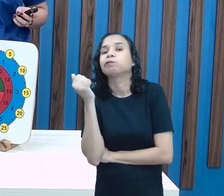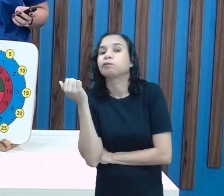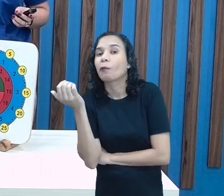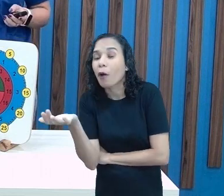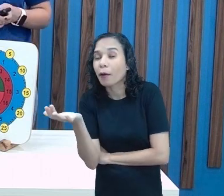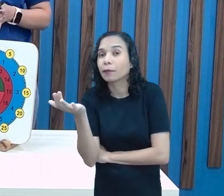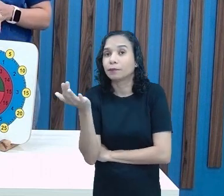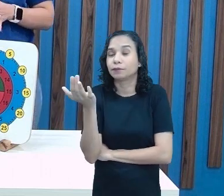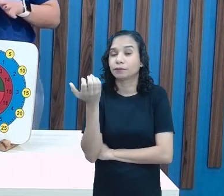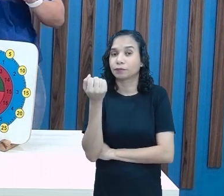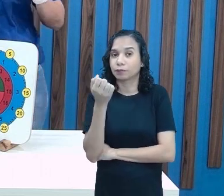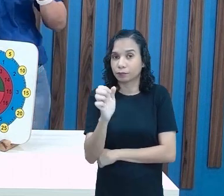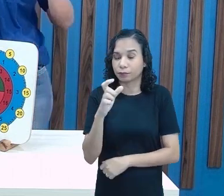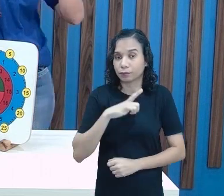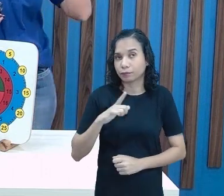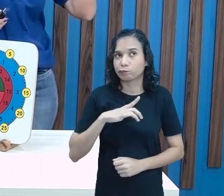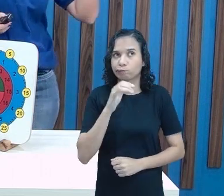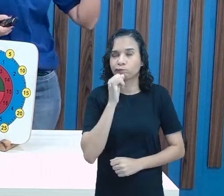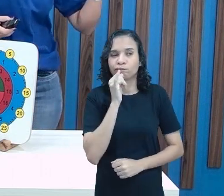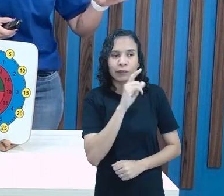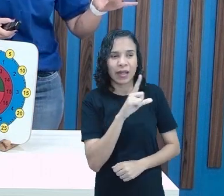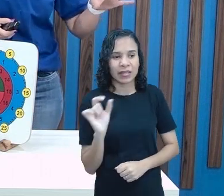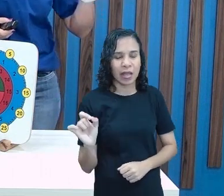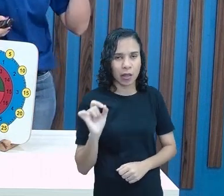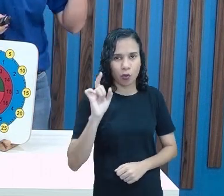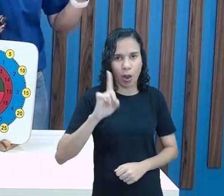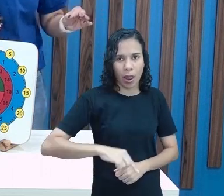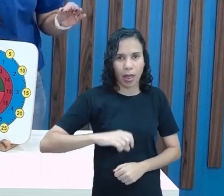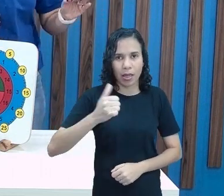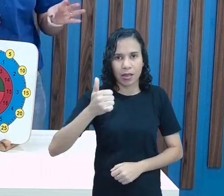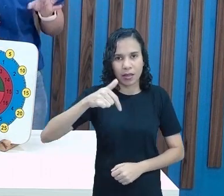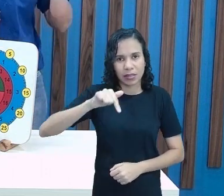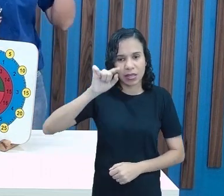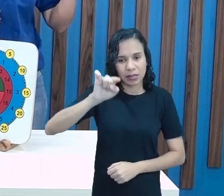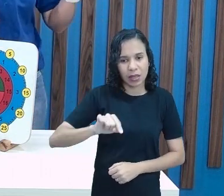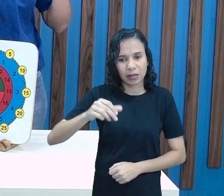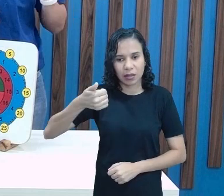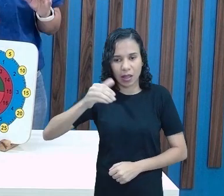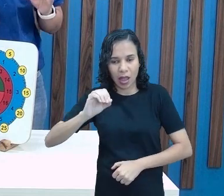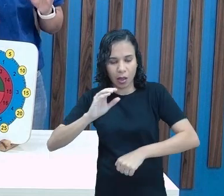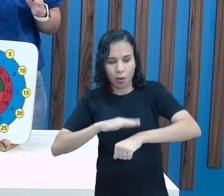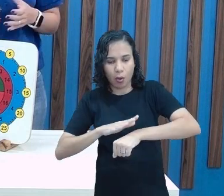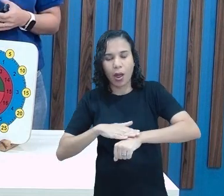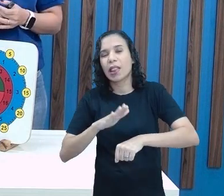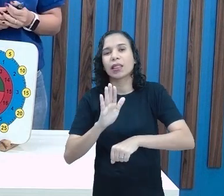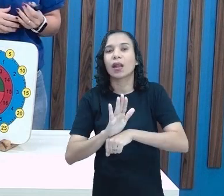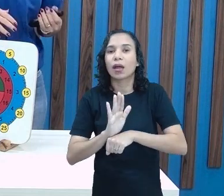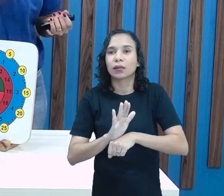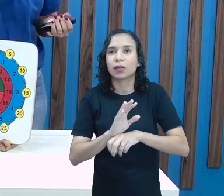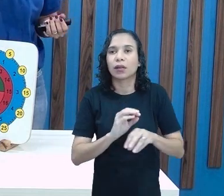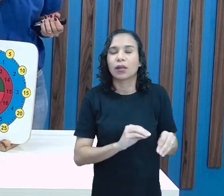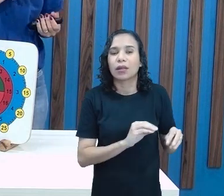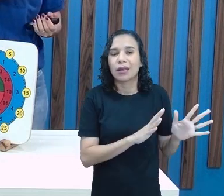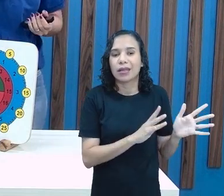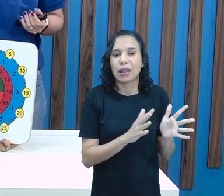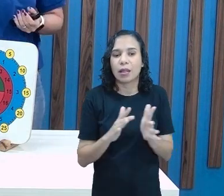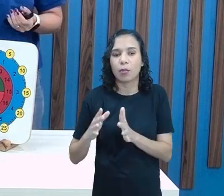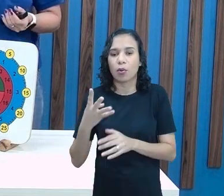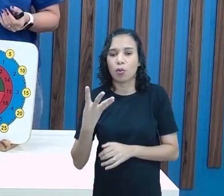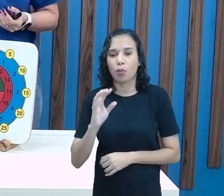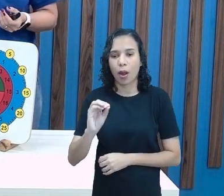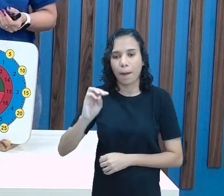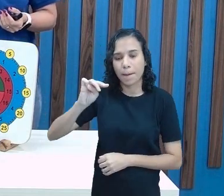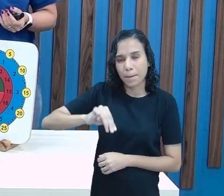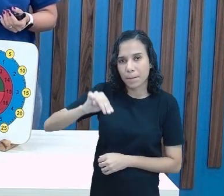aí? Se ele saiu às 17h10, né, horário da tarde, 17h10, passaram-se